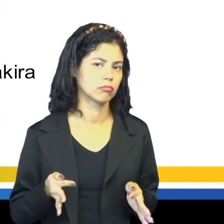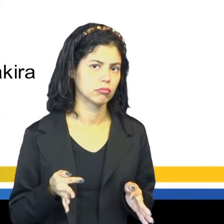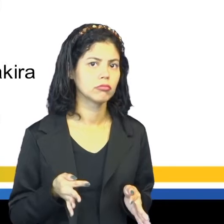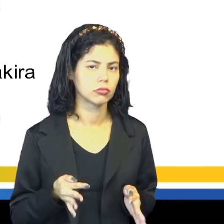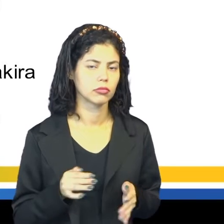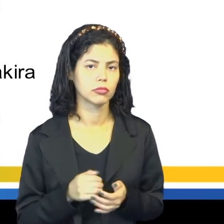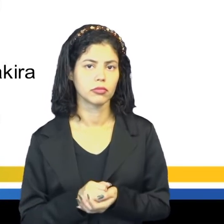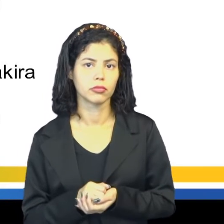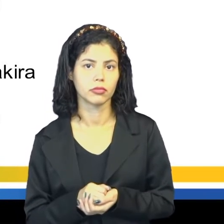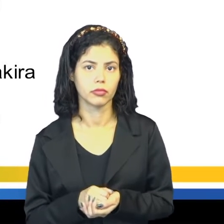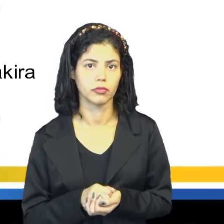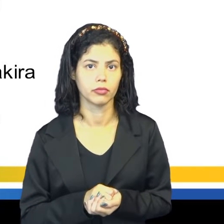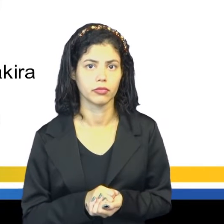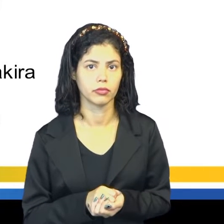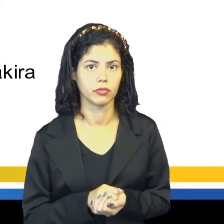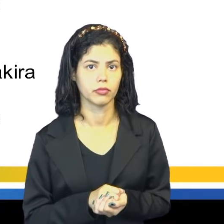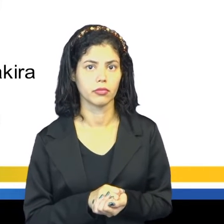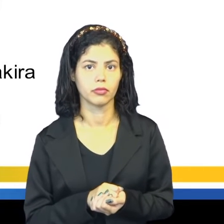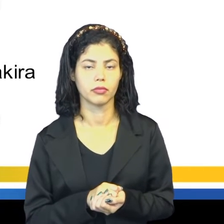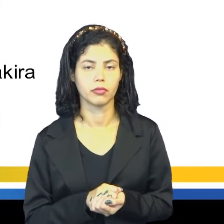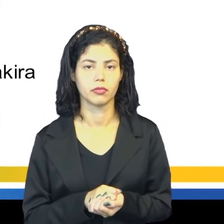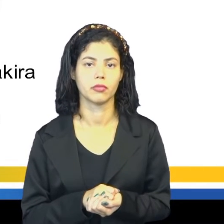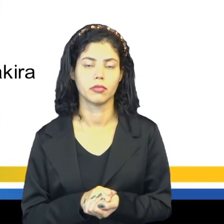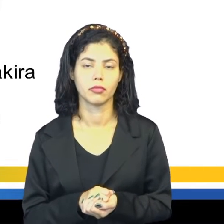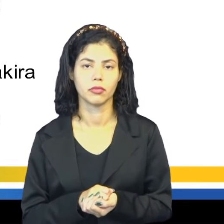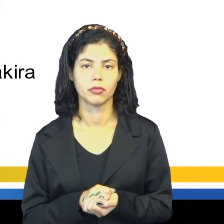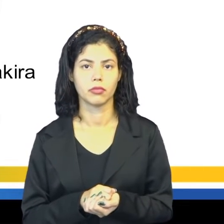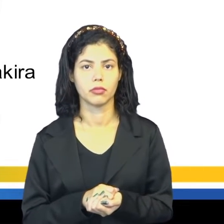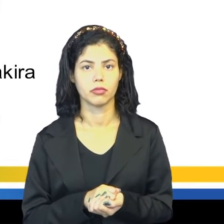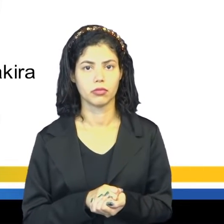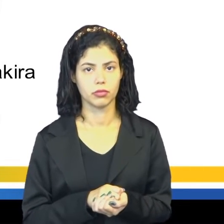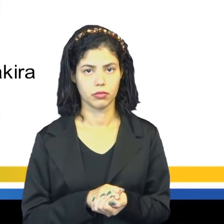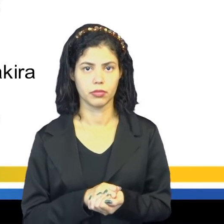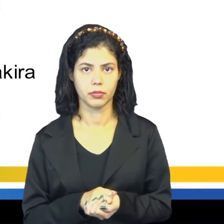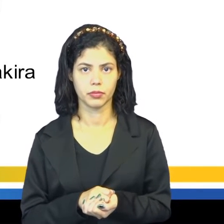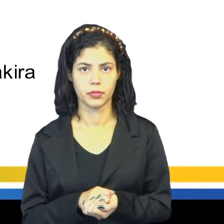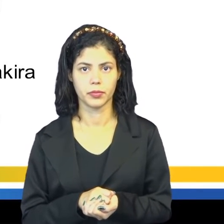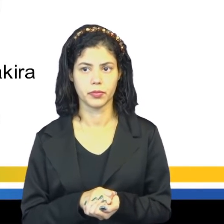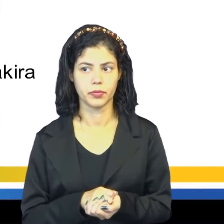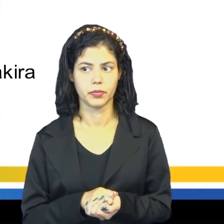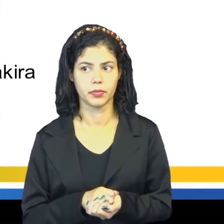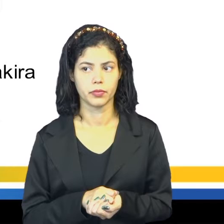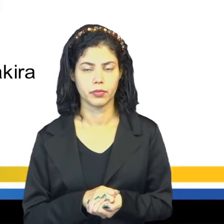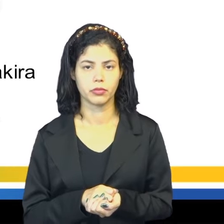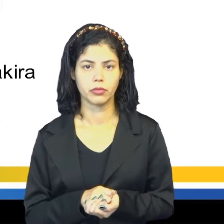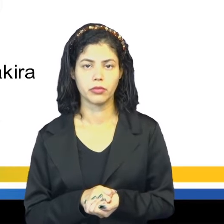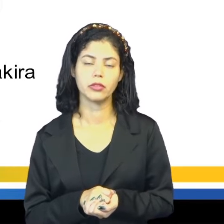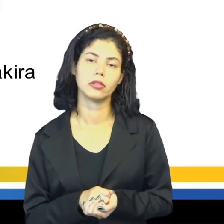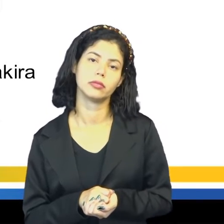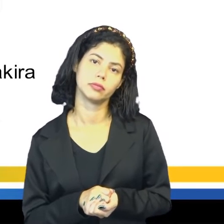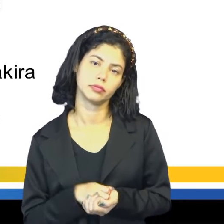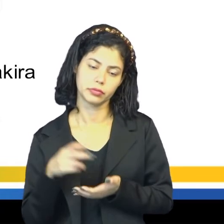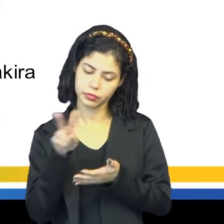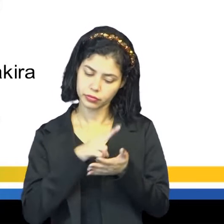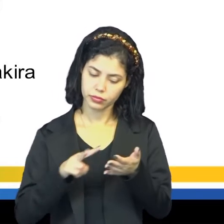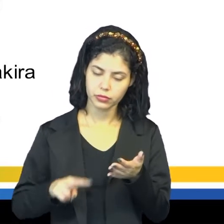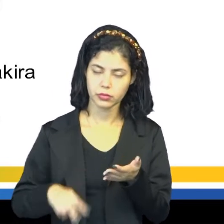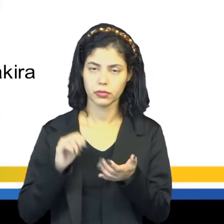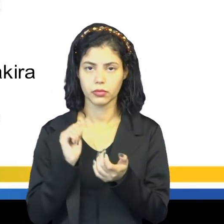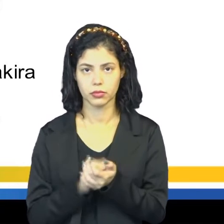né? Read the introduction below and find out which is the famous person.